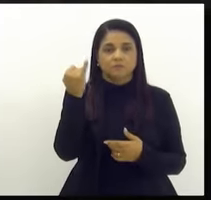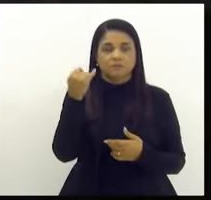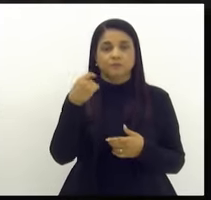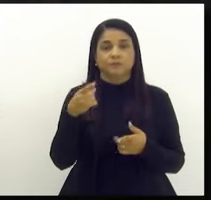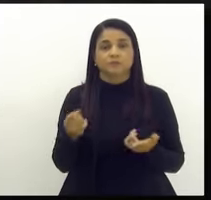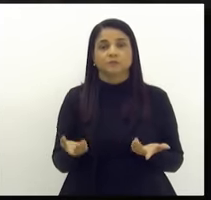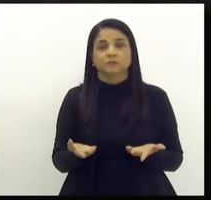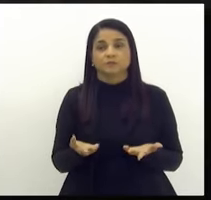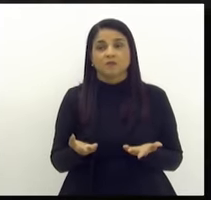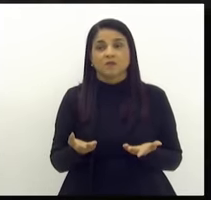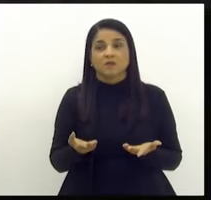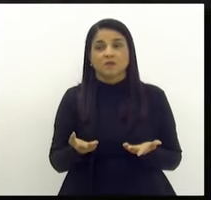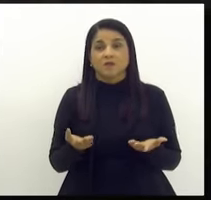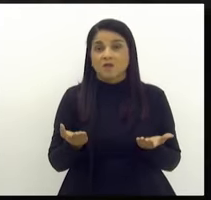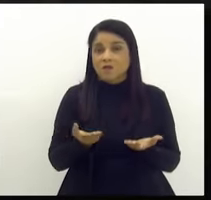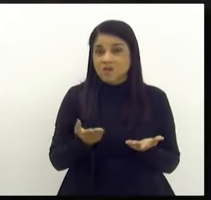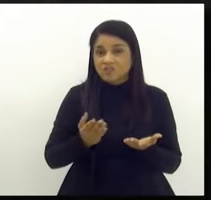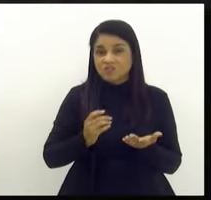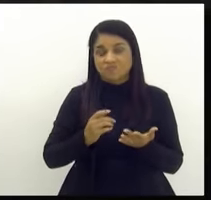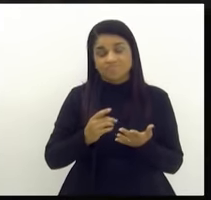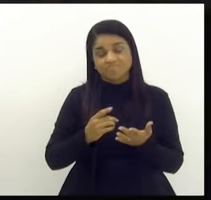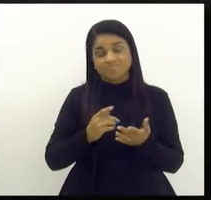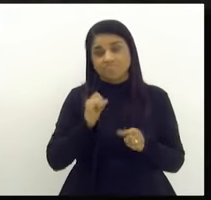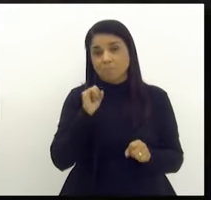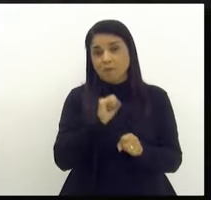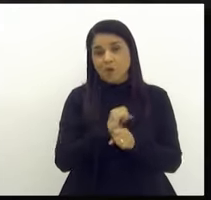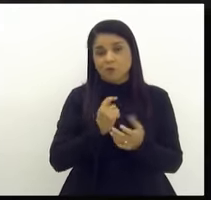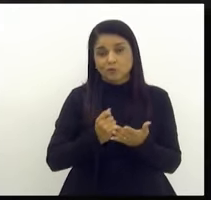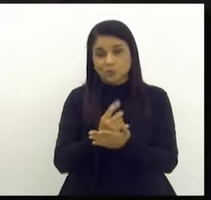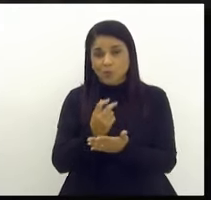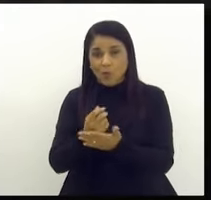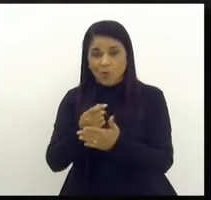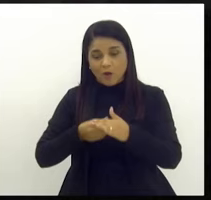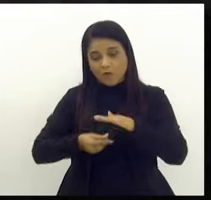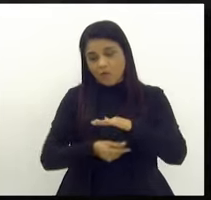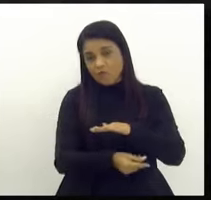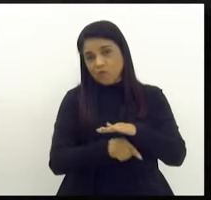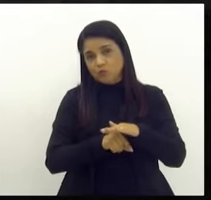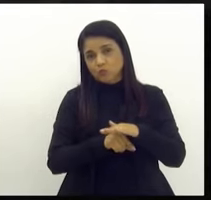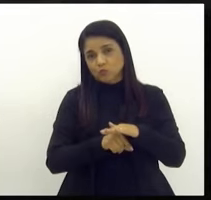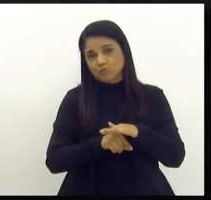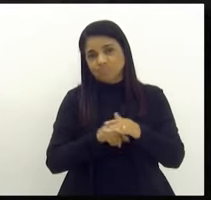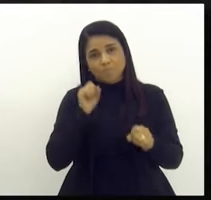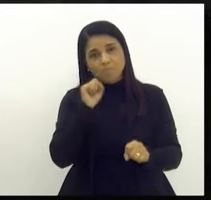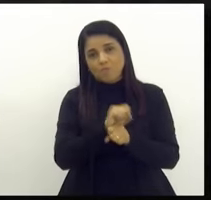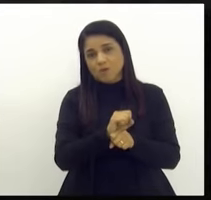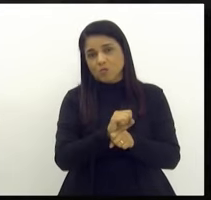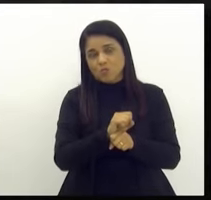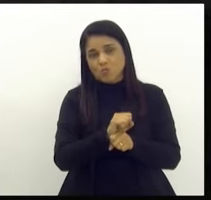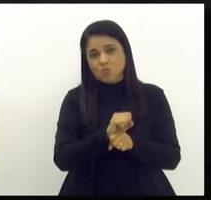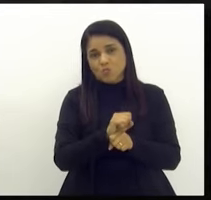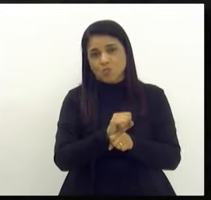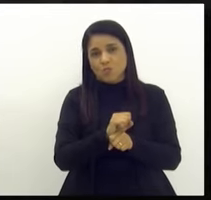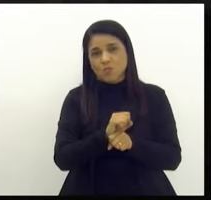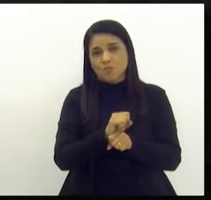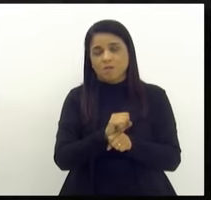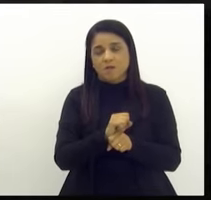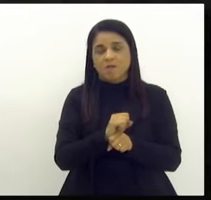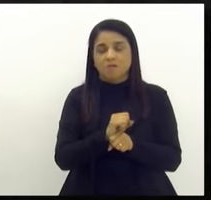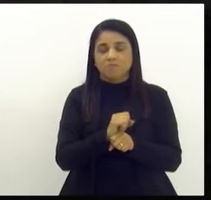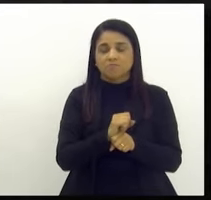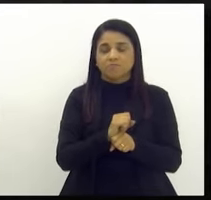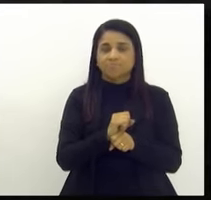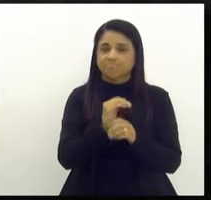deputada Marina de se comprar mamógrafo com o fundo ali especial para superação de combate a